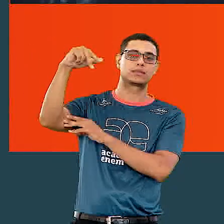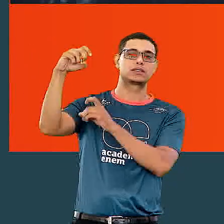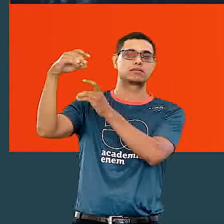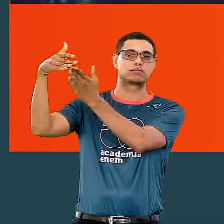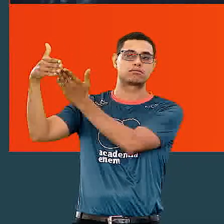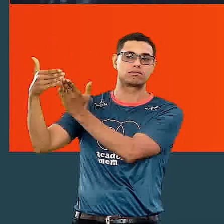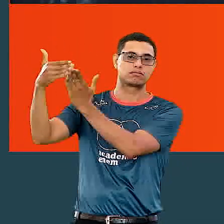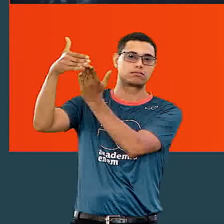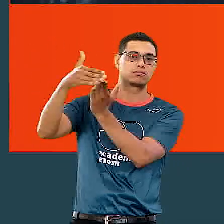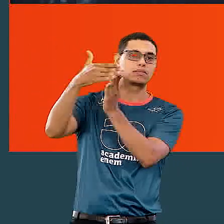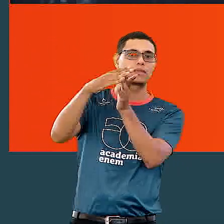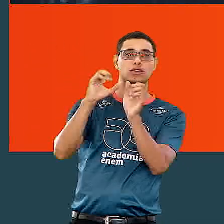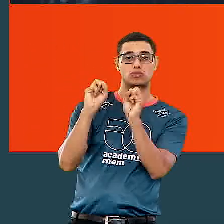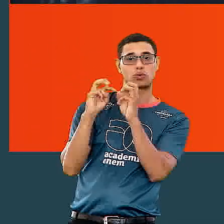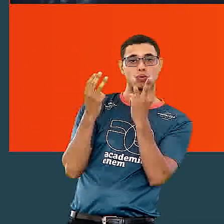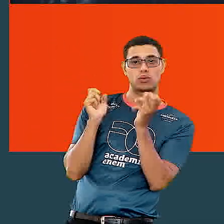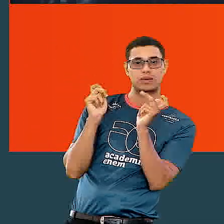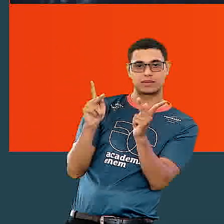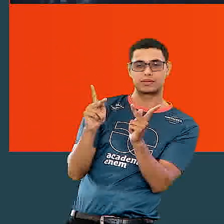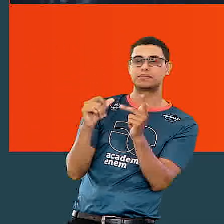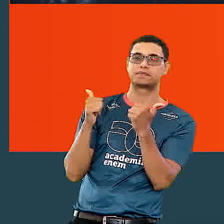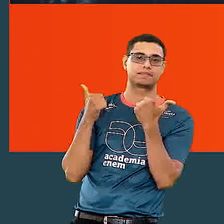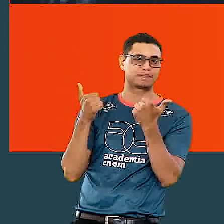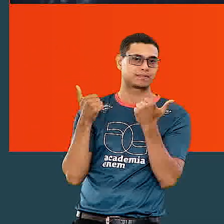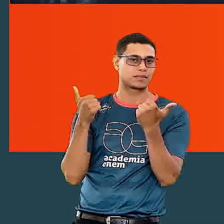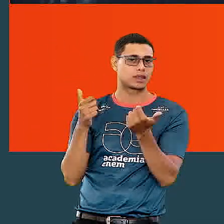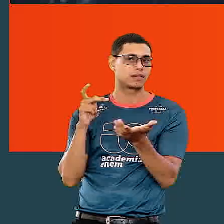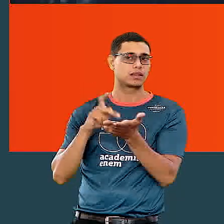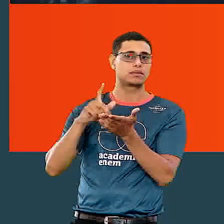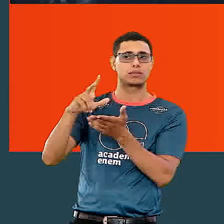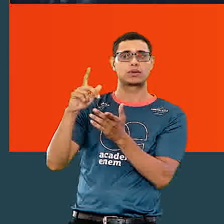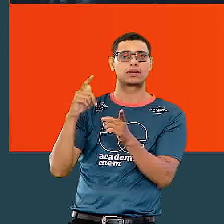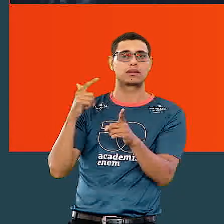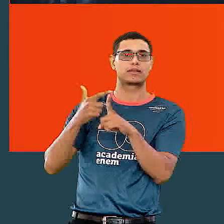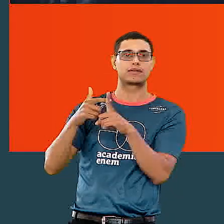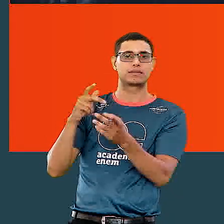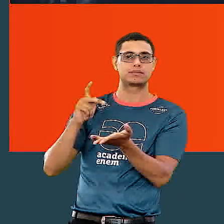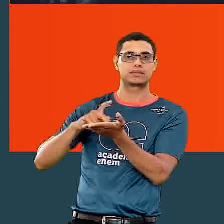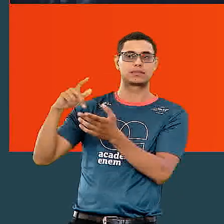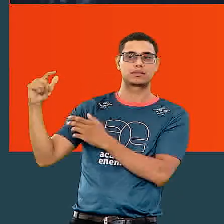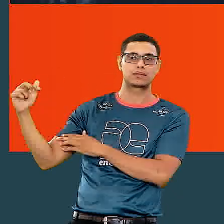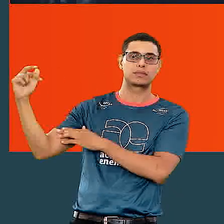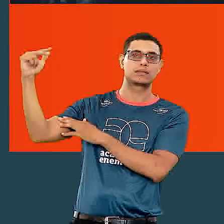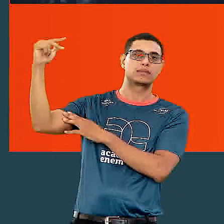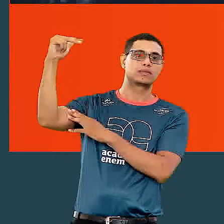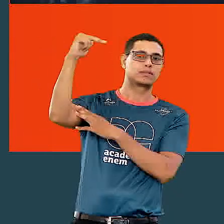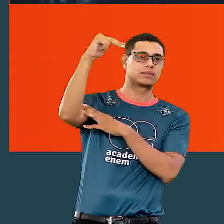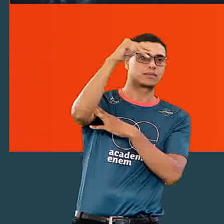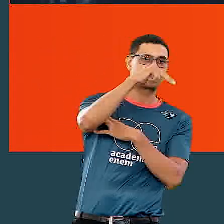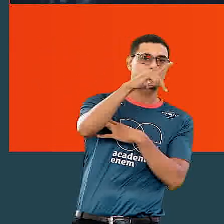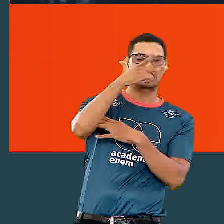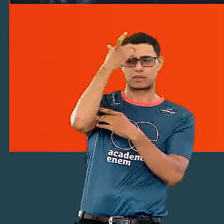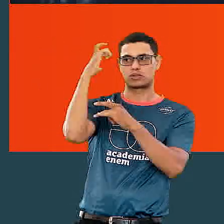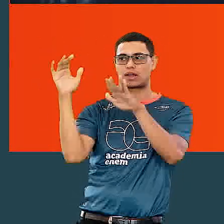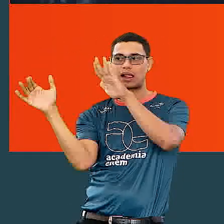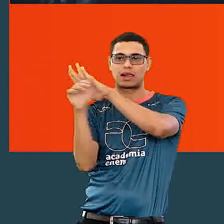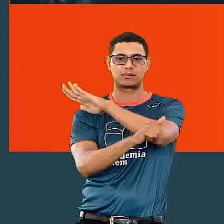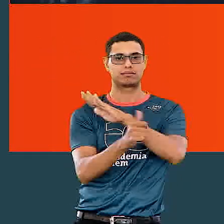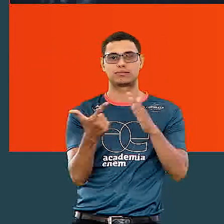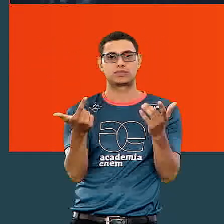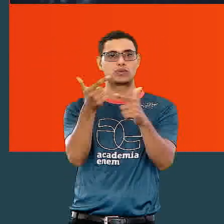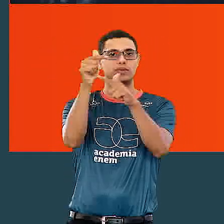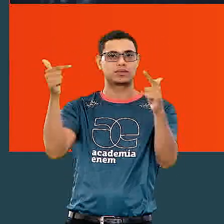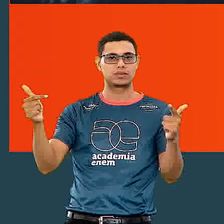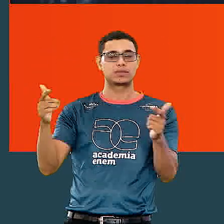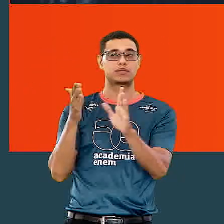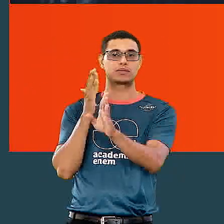navio no Mediterrâneo, era show de bola? Era. Por quê? Porque é muito mais difícil ter os vetim da época para te assaltar, tá certo?